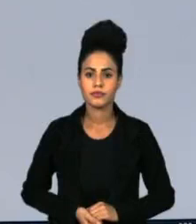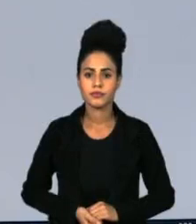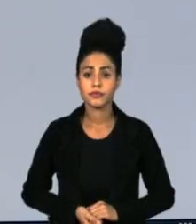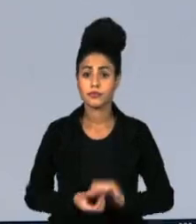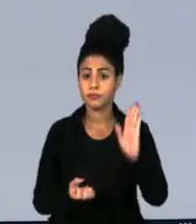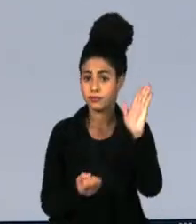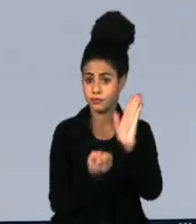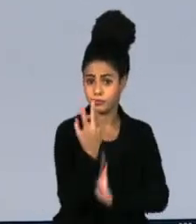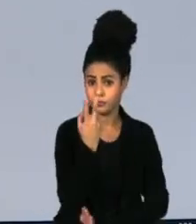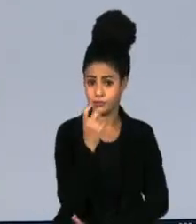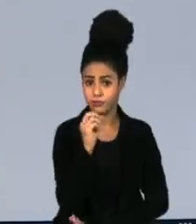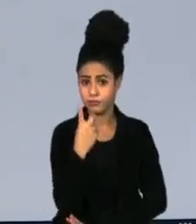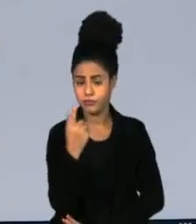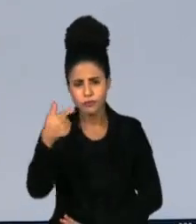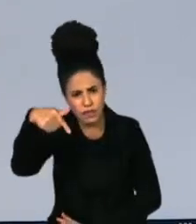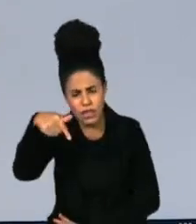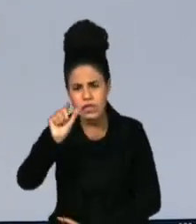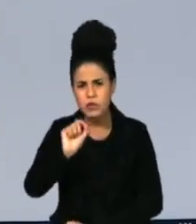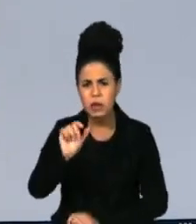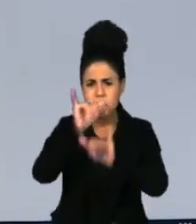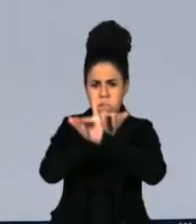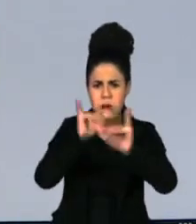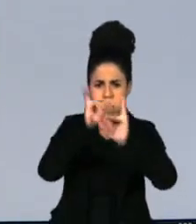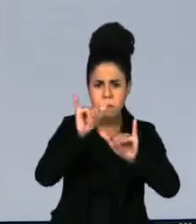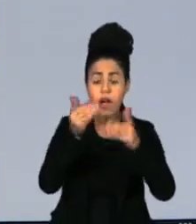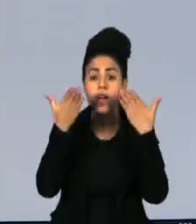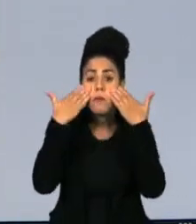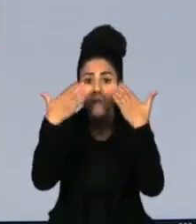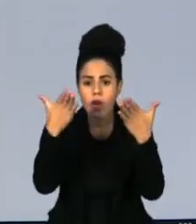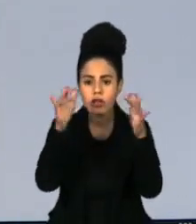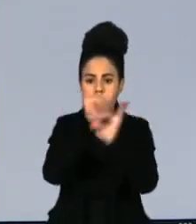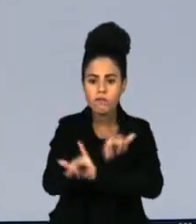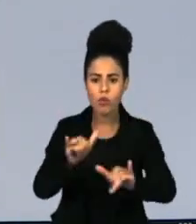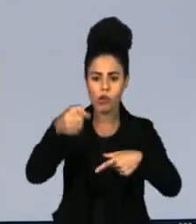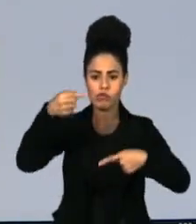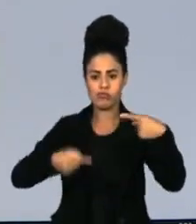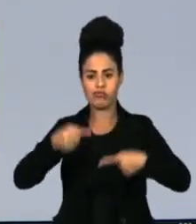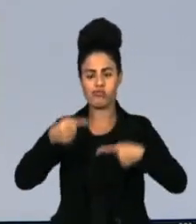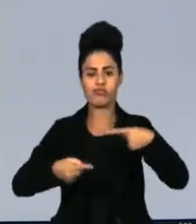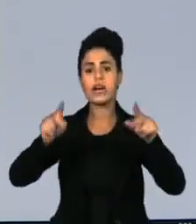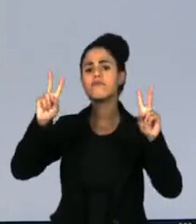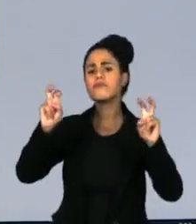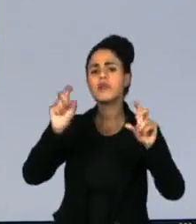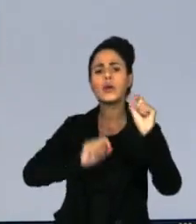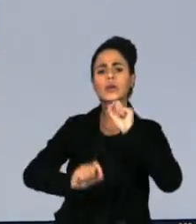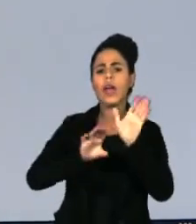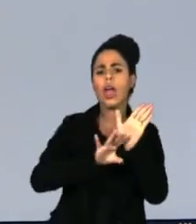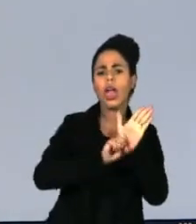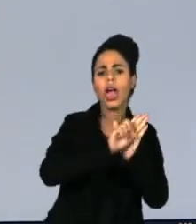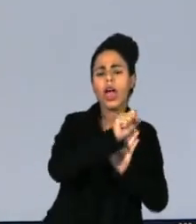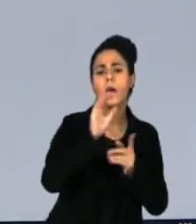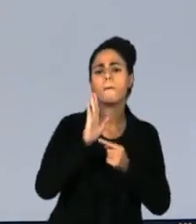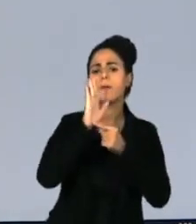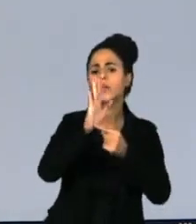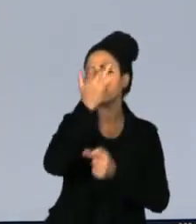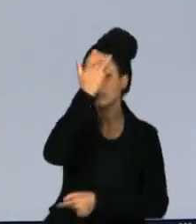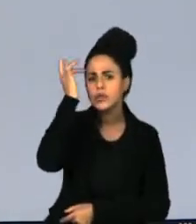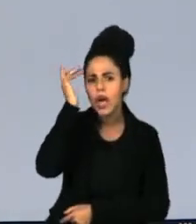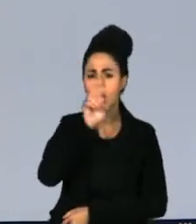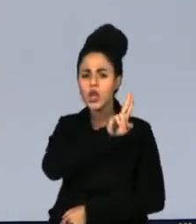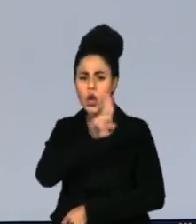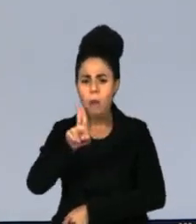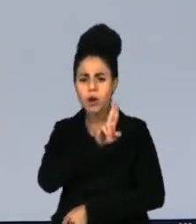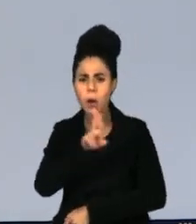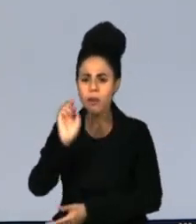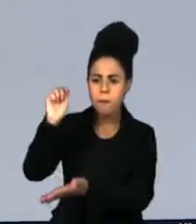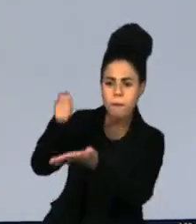Criado em 2017, o relatório de transparência de anúncios políticos é uma ferramenta do Google que indica os nomes de quem financia